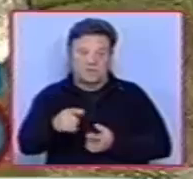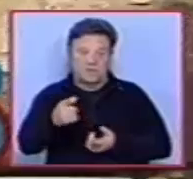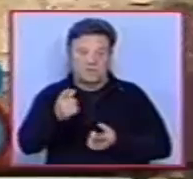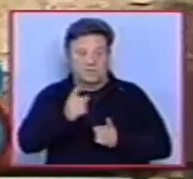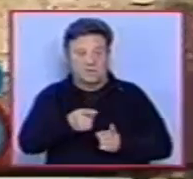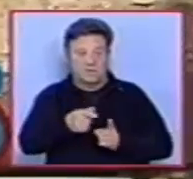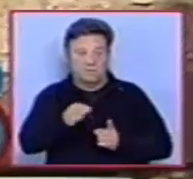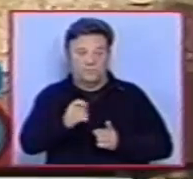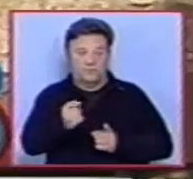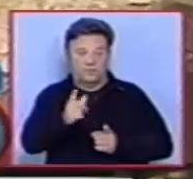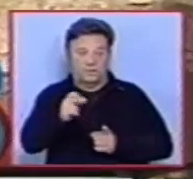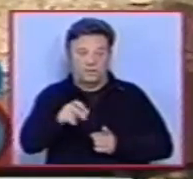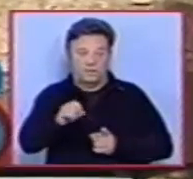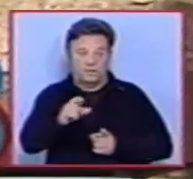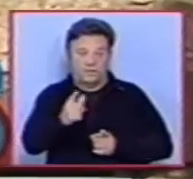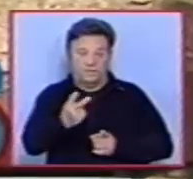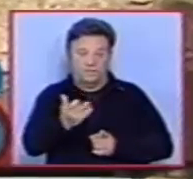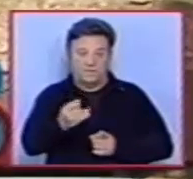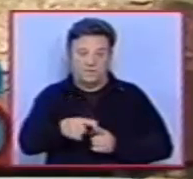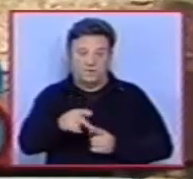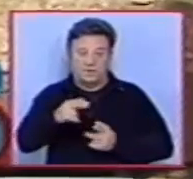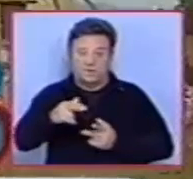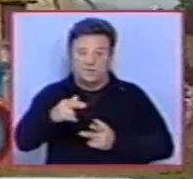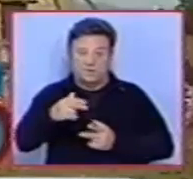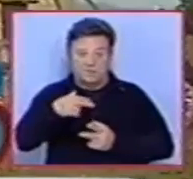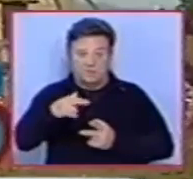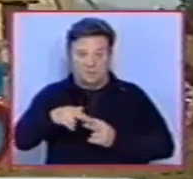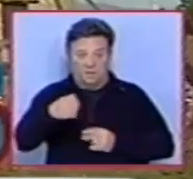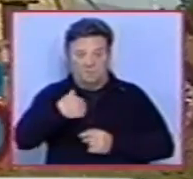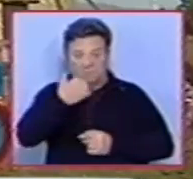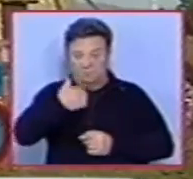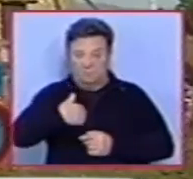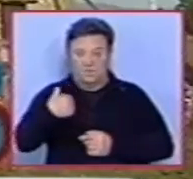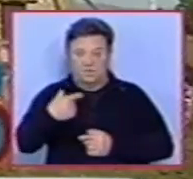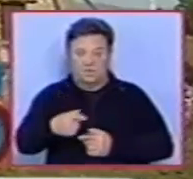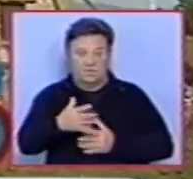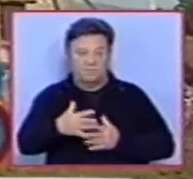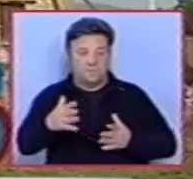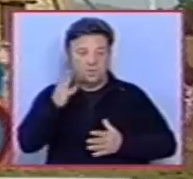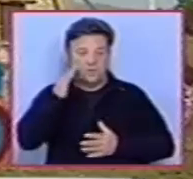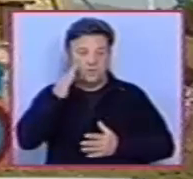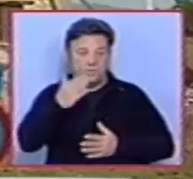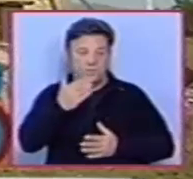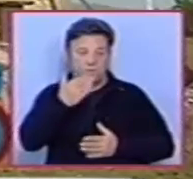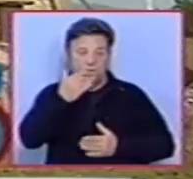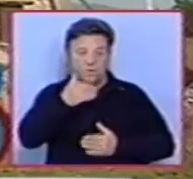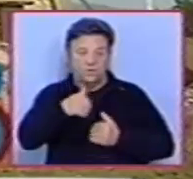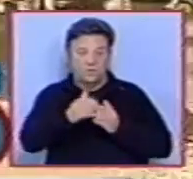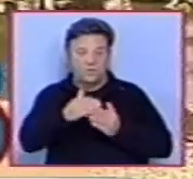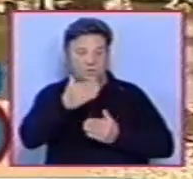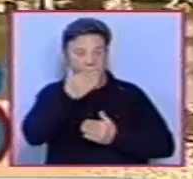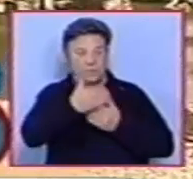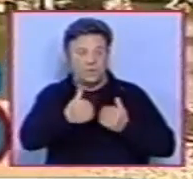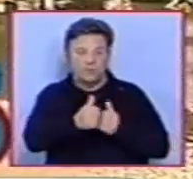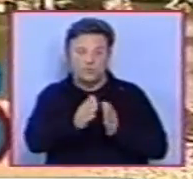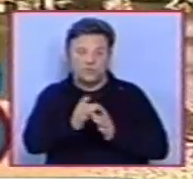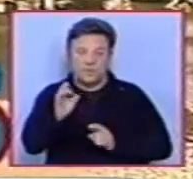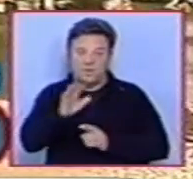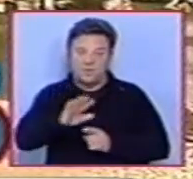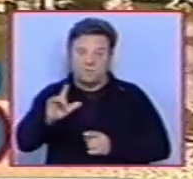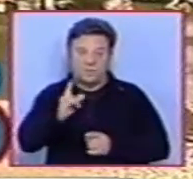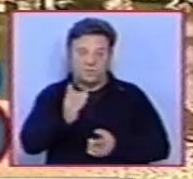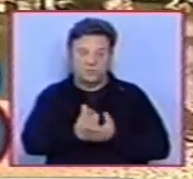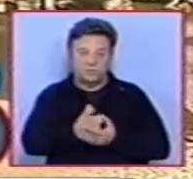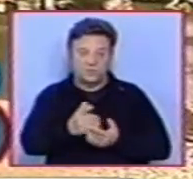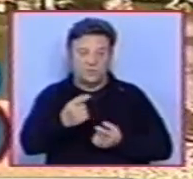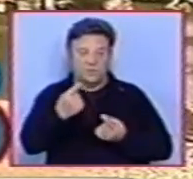aqui na Portela da Oliveira. O município orgulha-se de ser aquele que possui o maior número de moinhos em toda a Europa, e não apenas